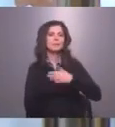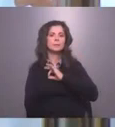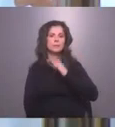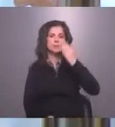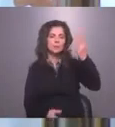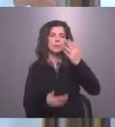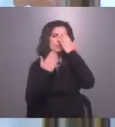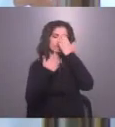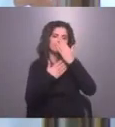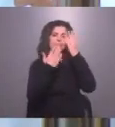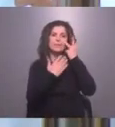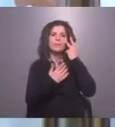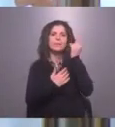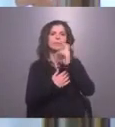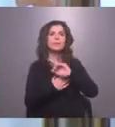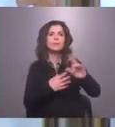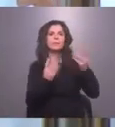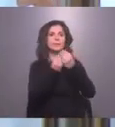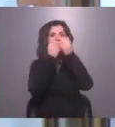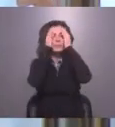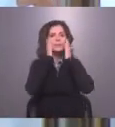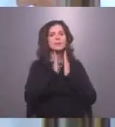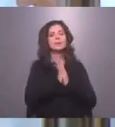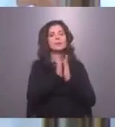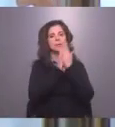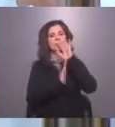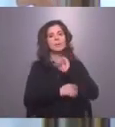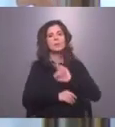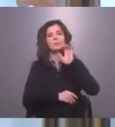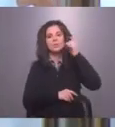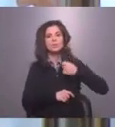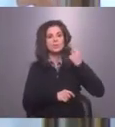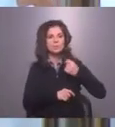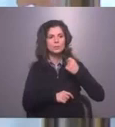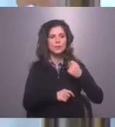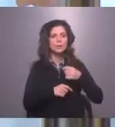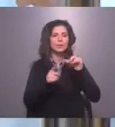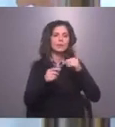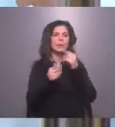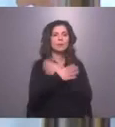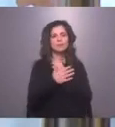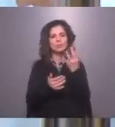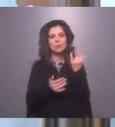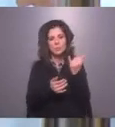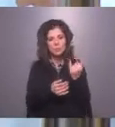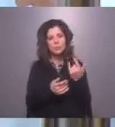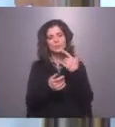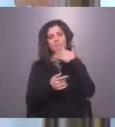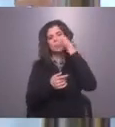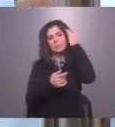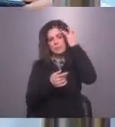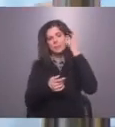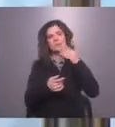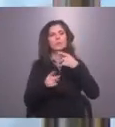apostles and all the saints who have done your will throughout the ages. May we praise you in union with them and give you glory through